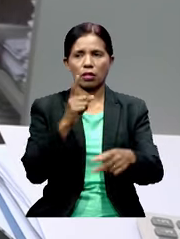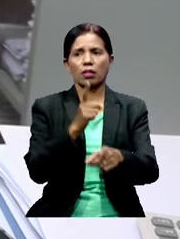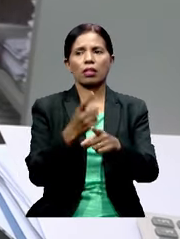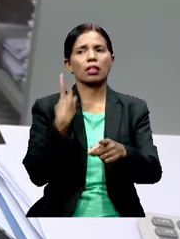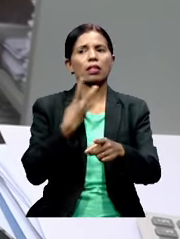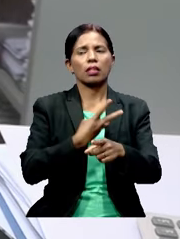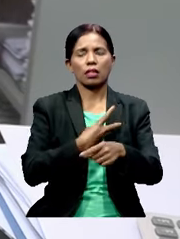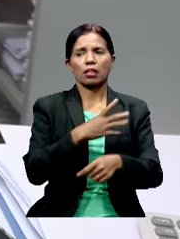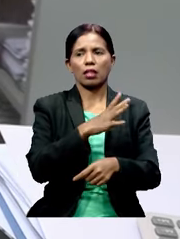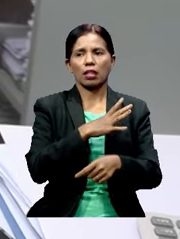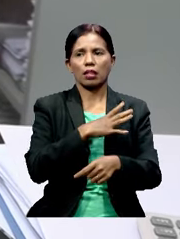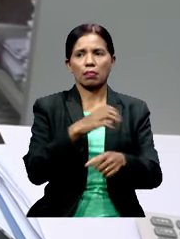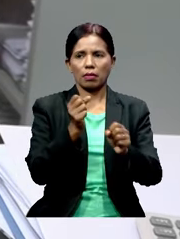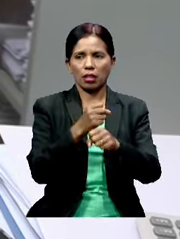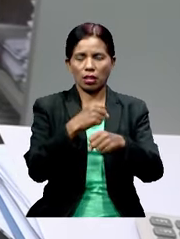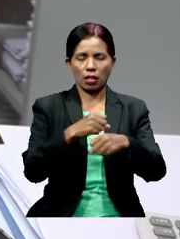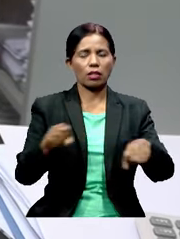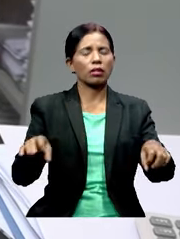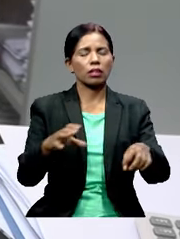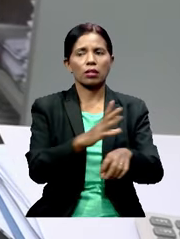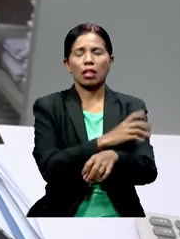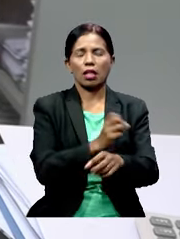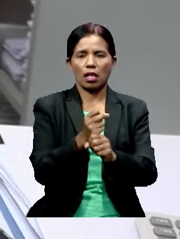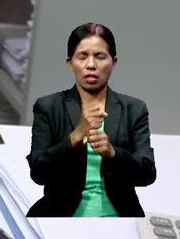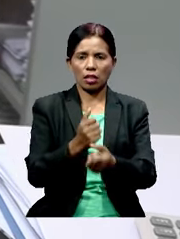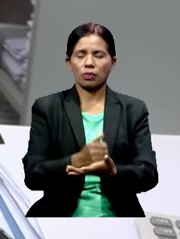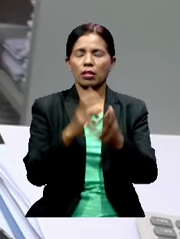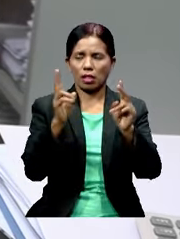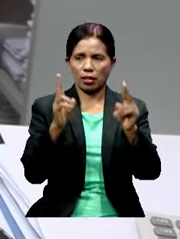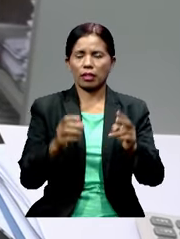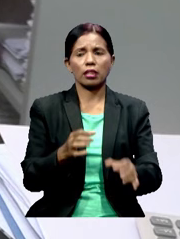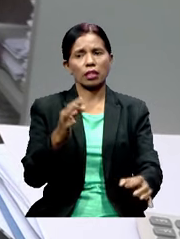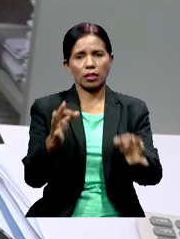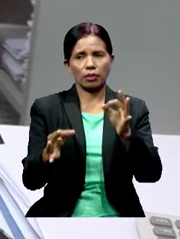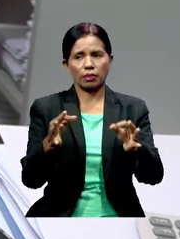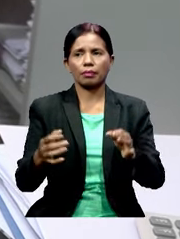kata bela solusiona sedo tamba kalau se karek maka